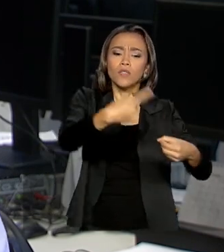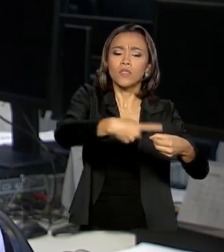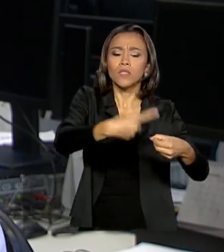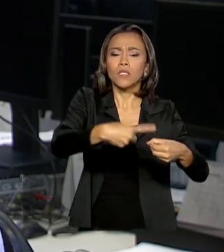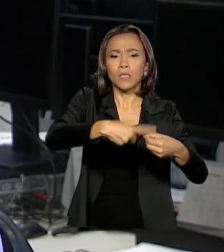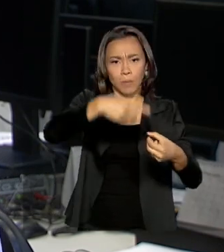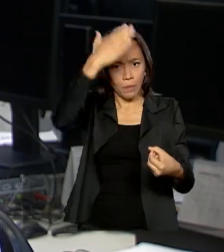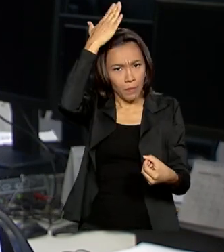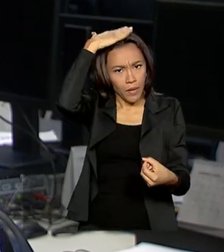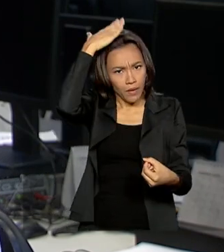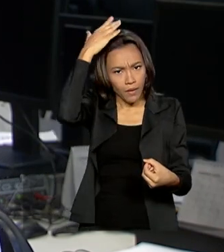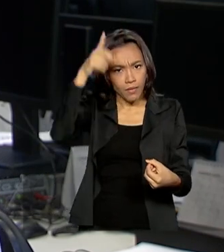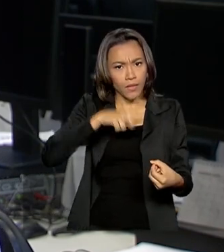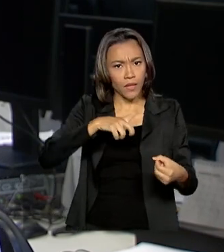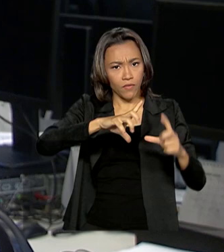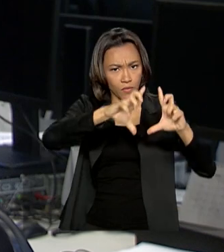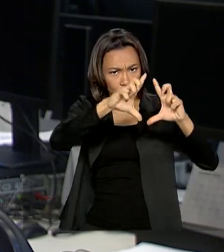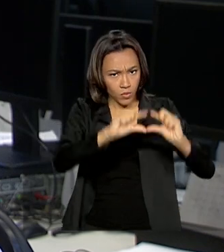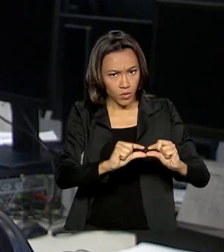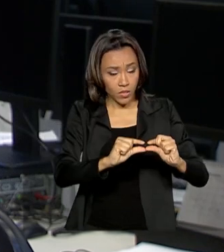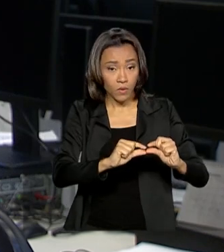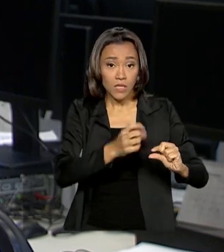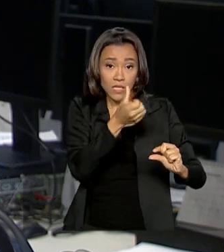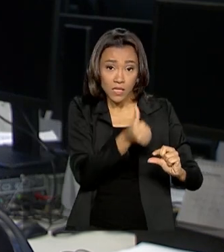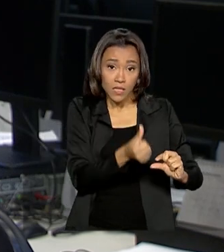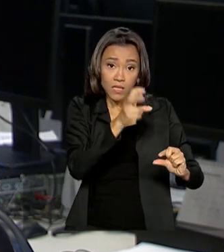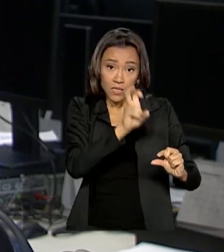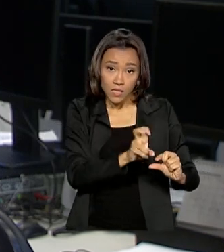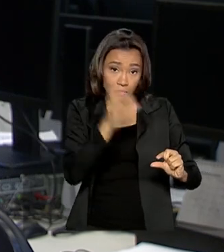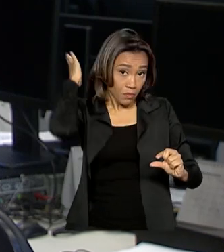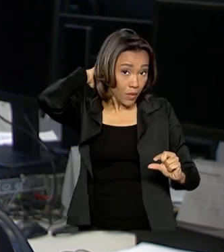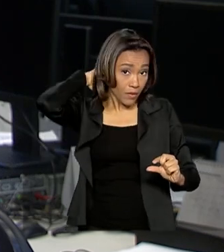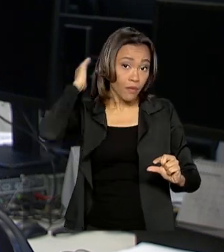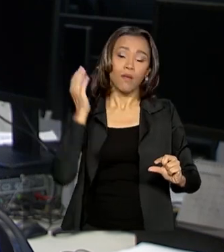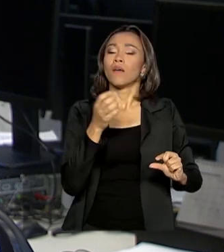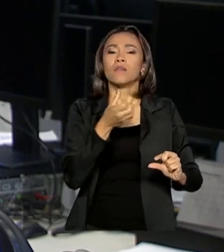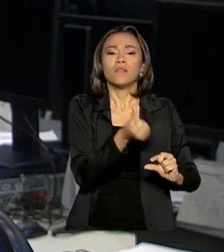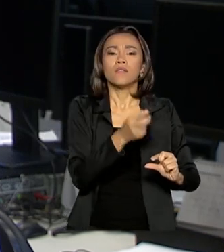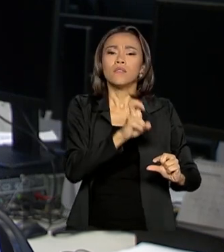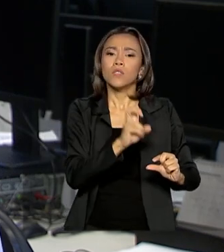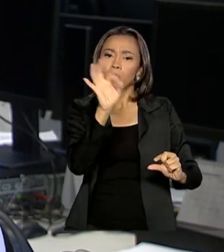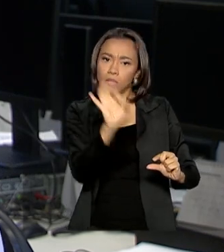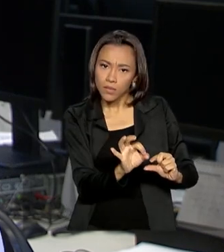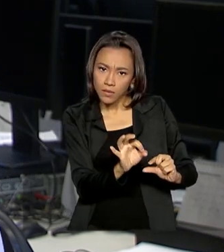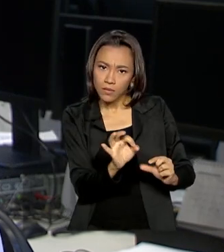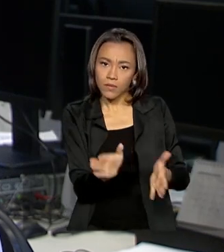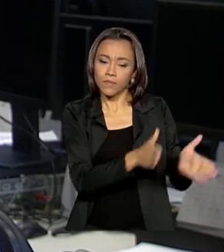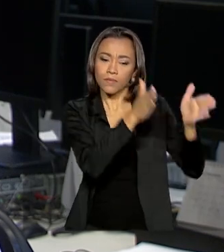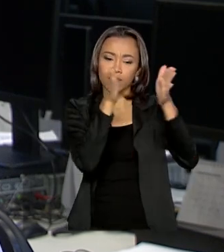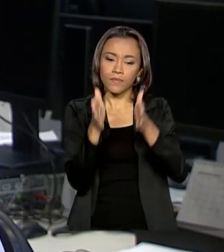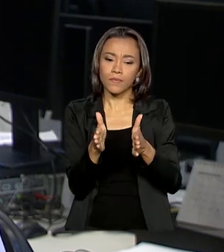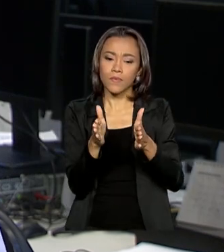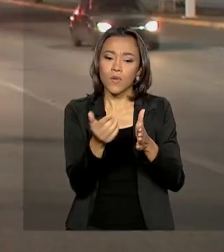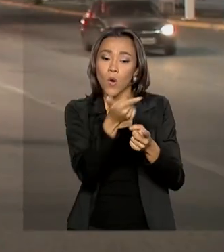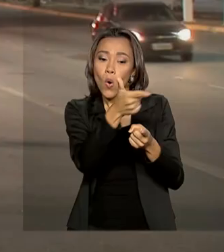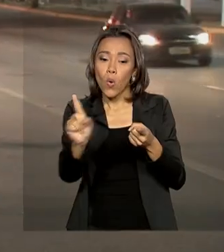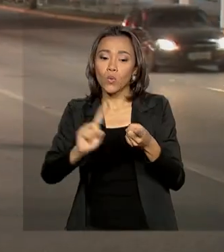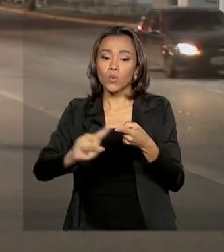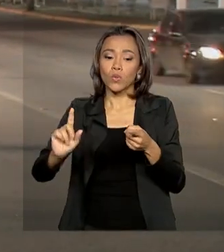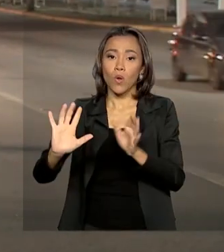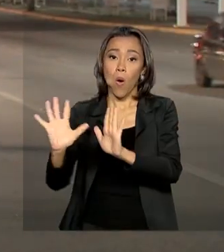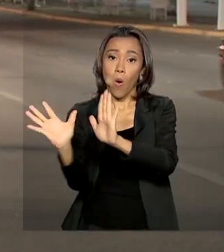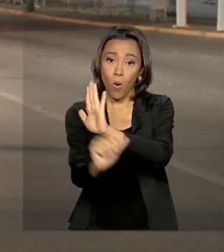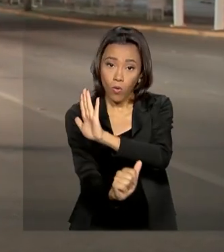Pará, com queda de 65% e em Goiânia, queda de 47%. Já em relação aos roubos,